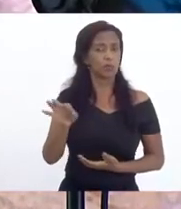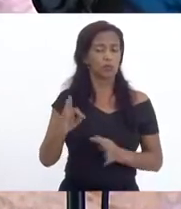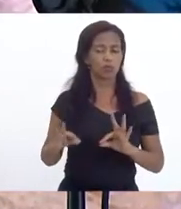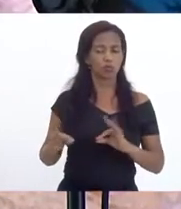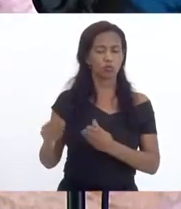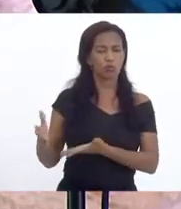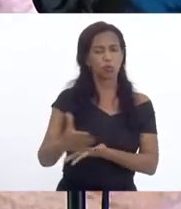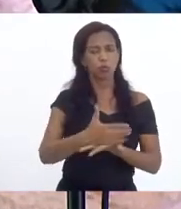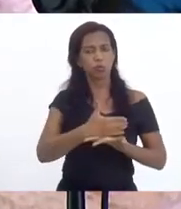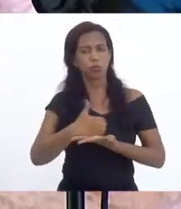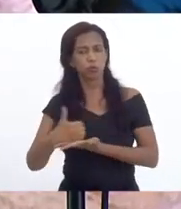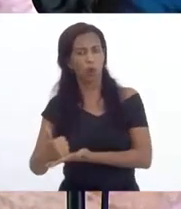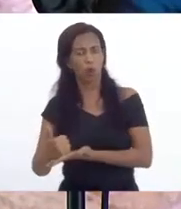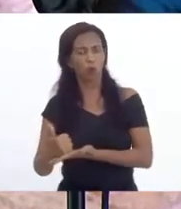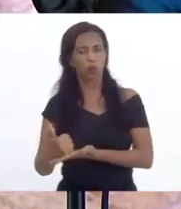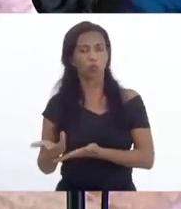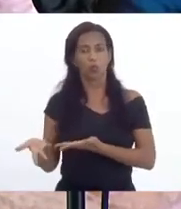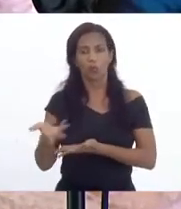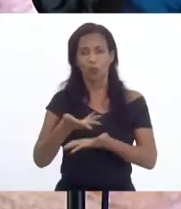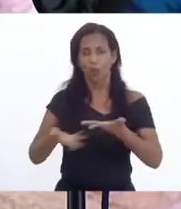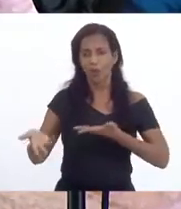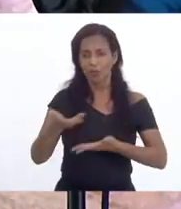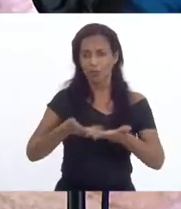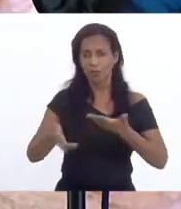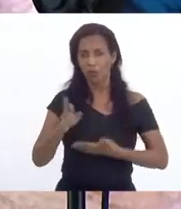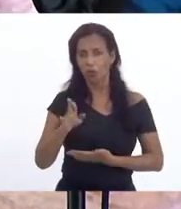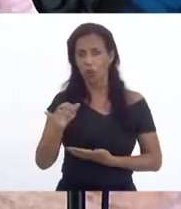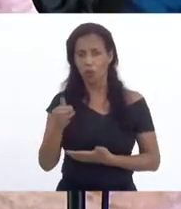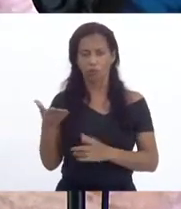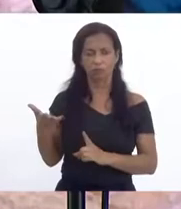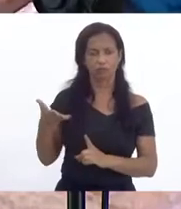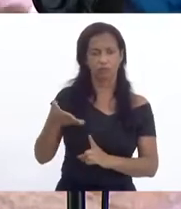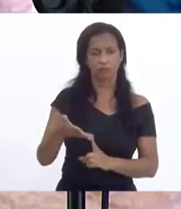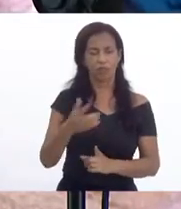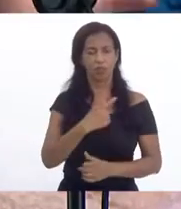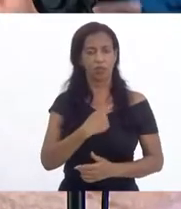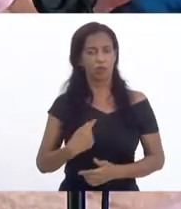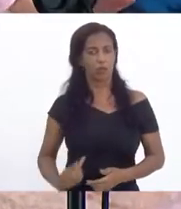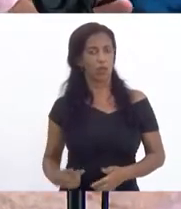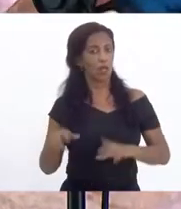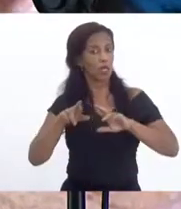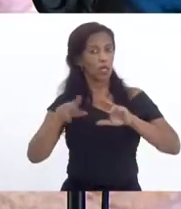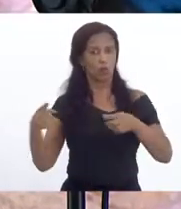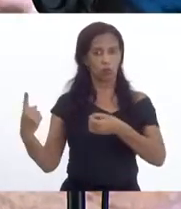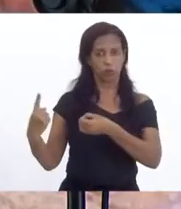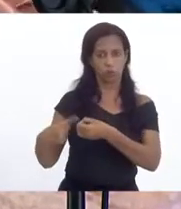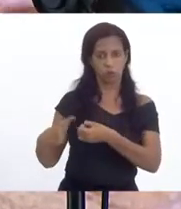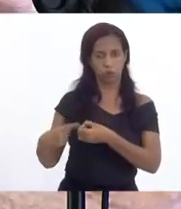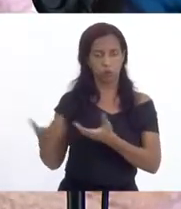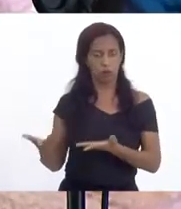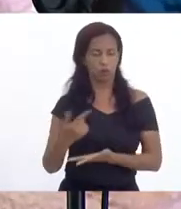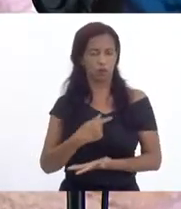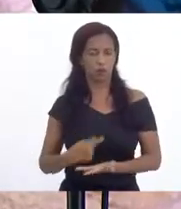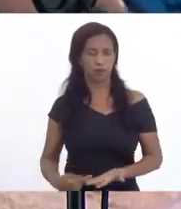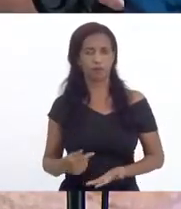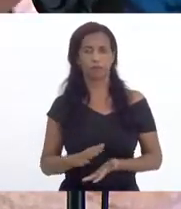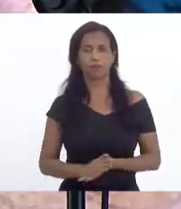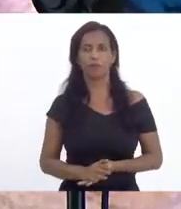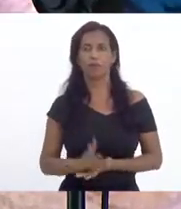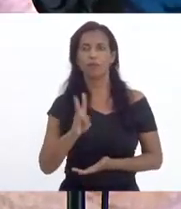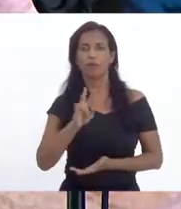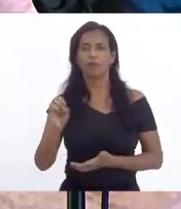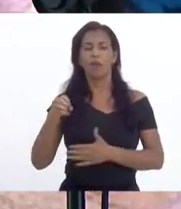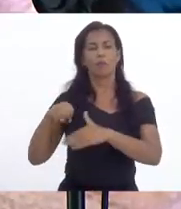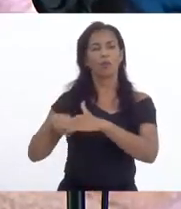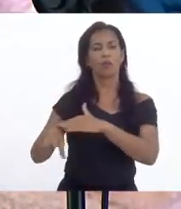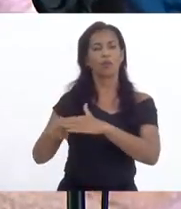toda a arrecadação do royalty, que é direcionado ao governo e não aos municípios, lógico, é só o governo, vai para o